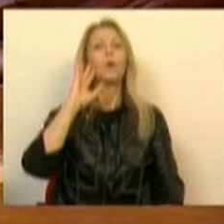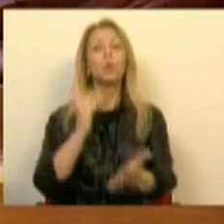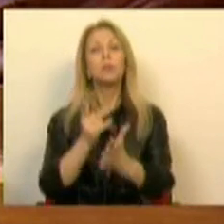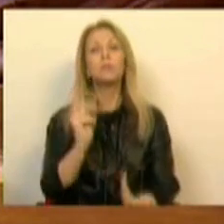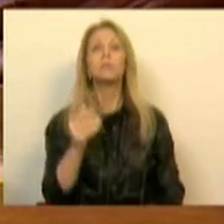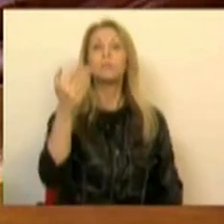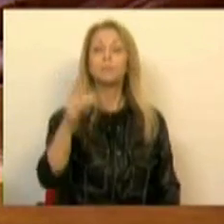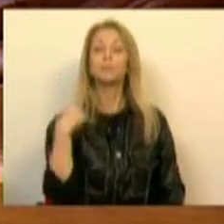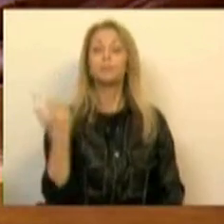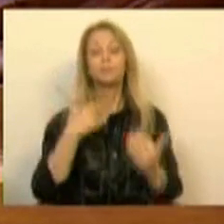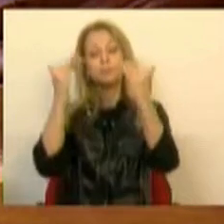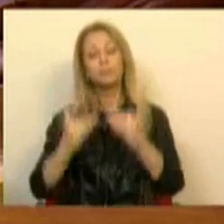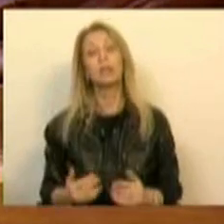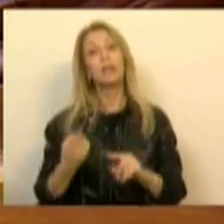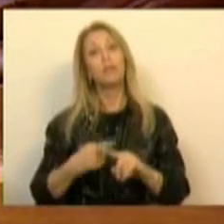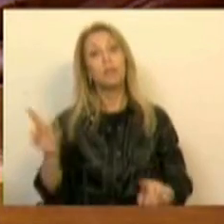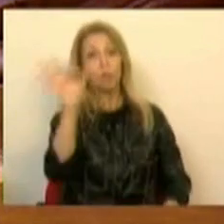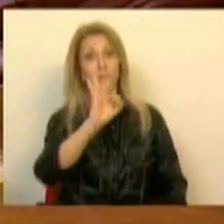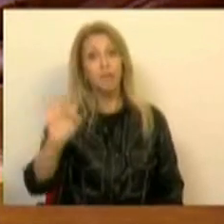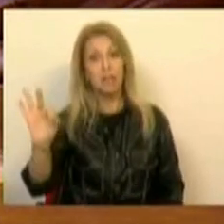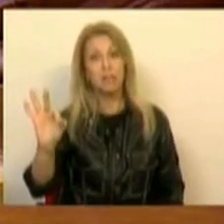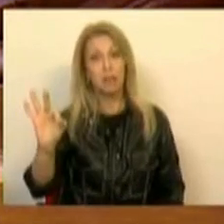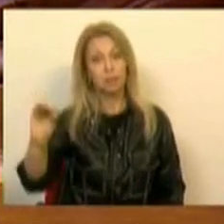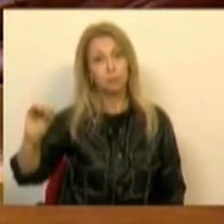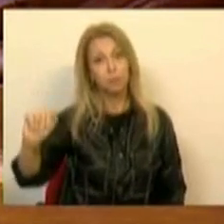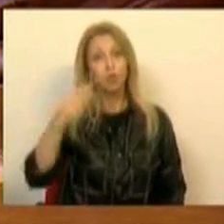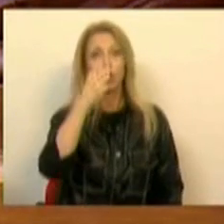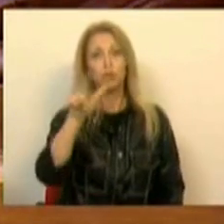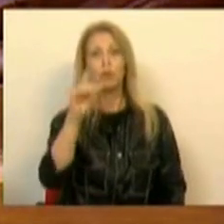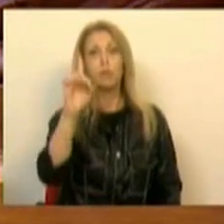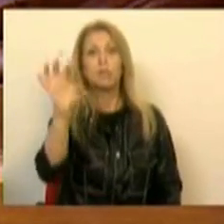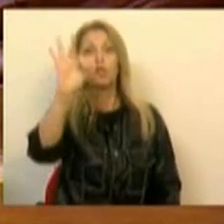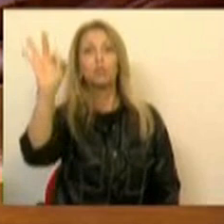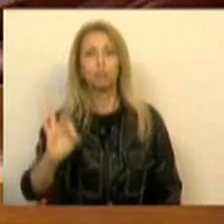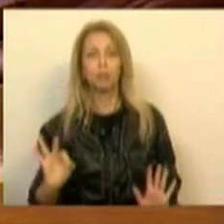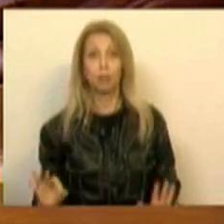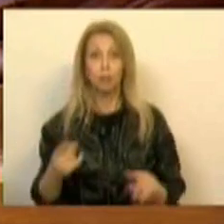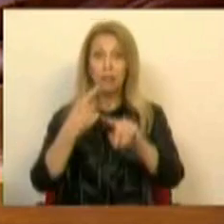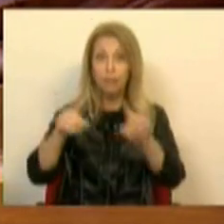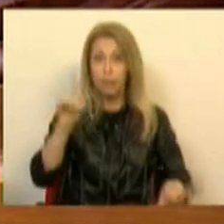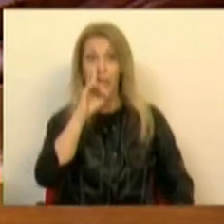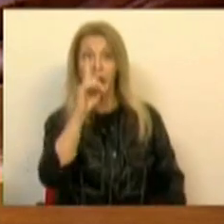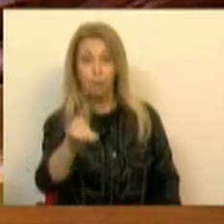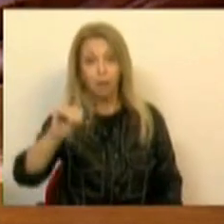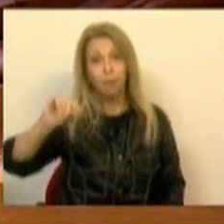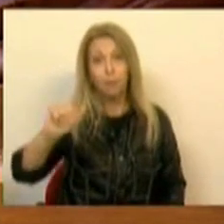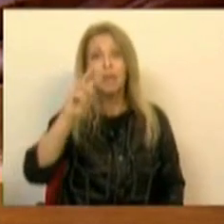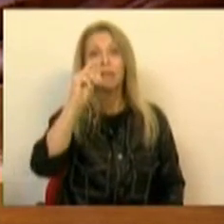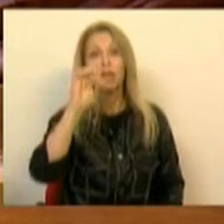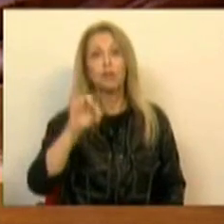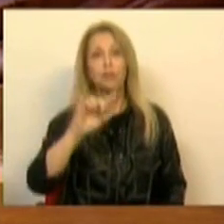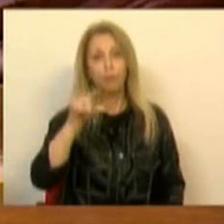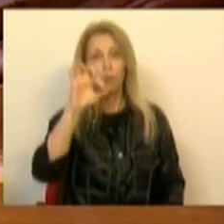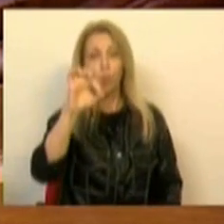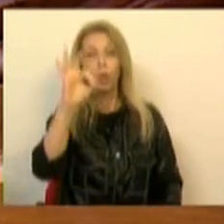nós diminuímos a diferença para a França em 2,6 pontos percentuais, a diferença para a Alemanha em 3,8